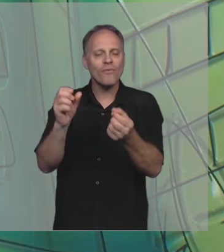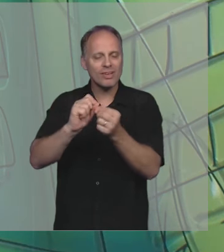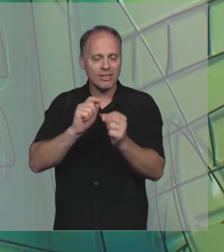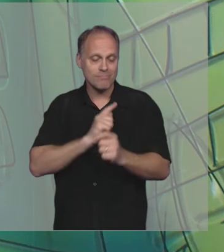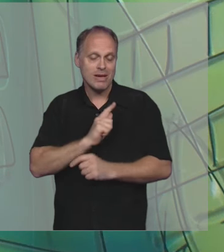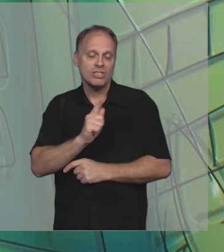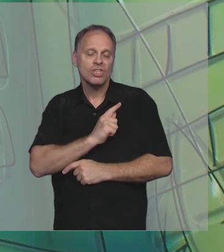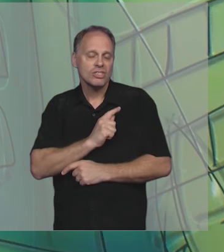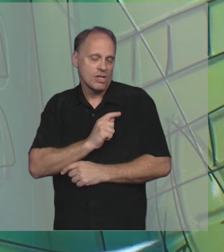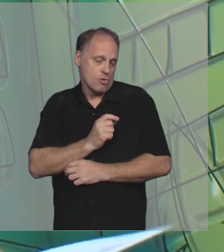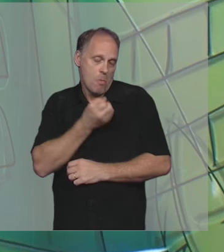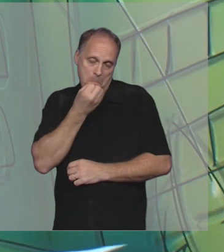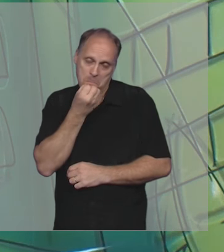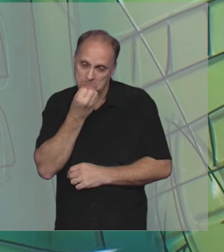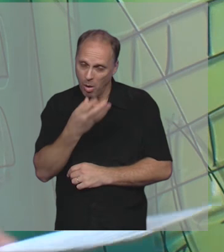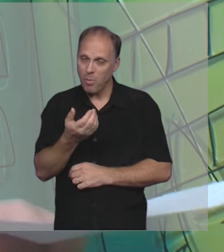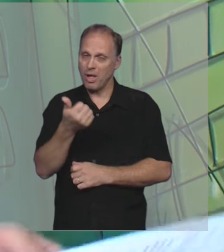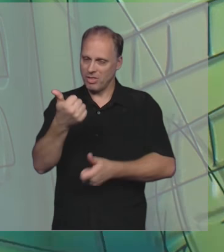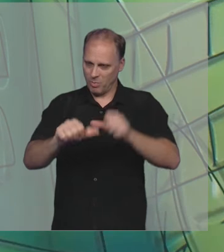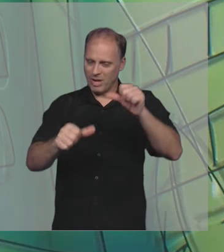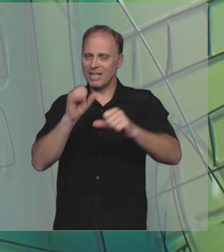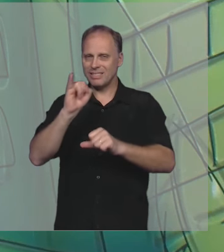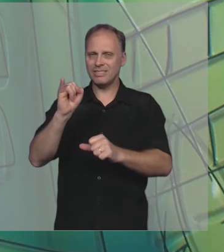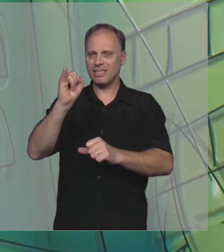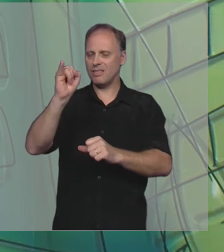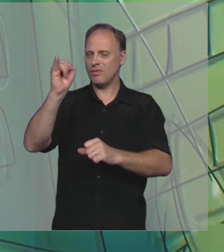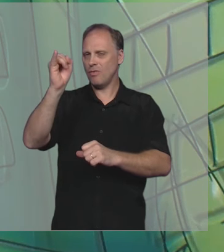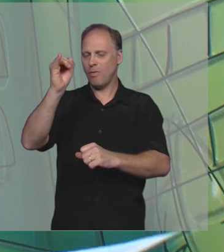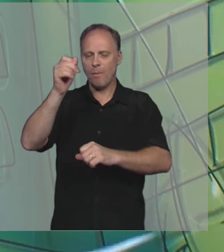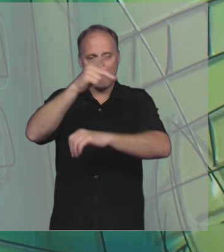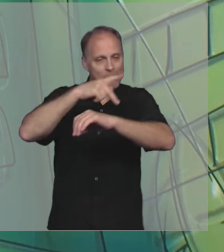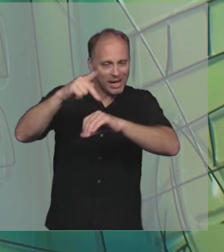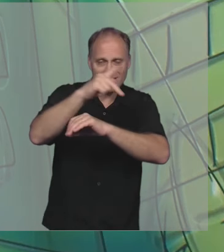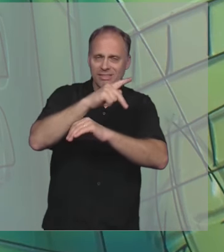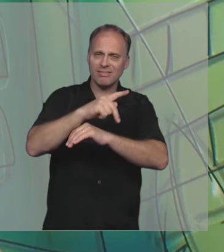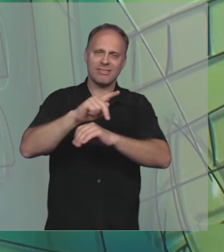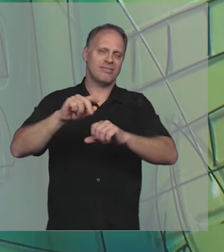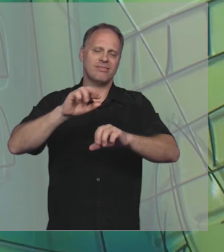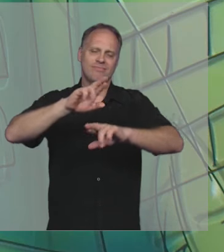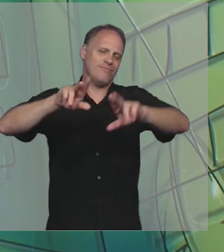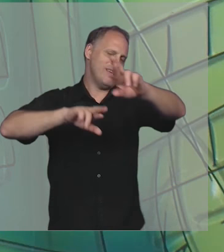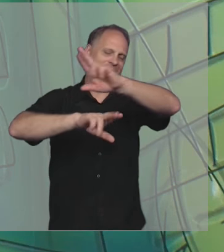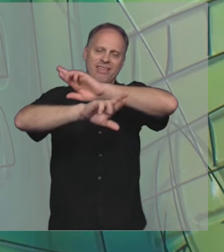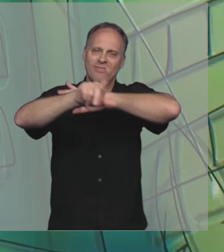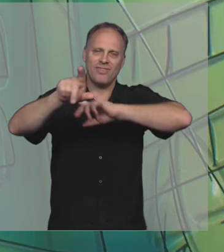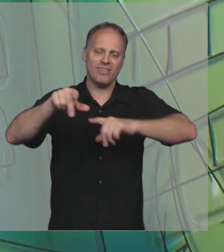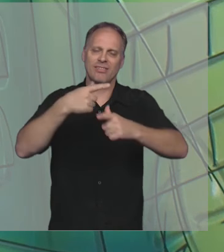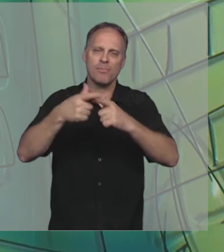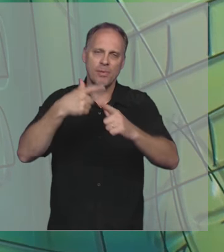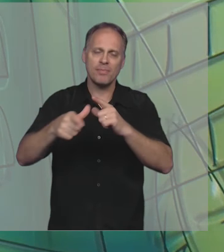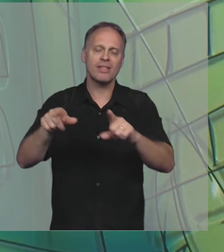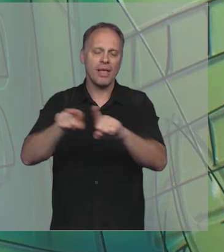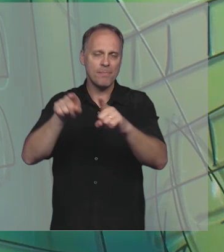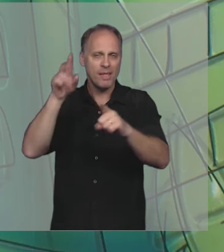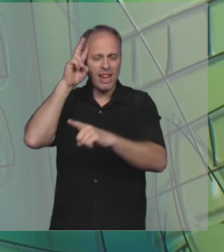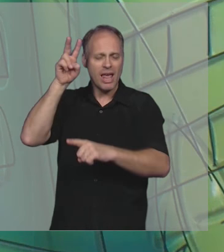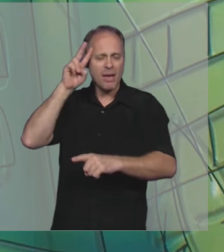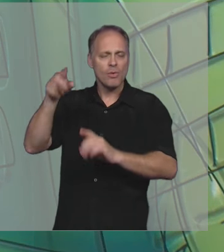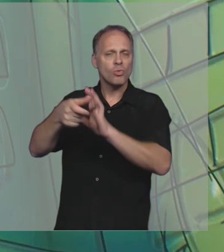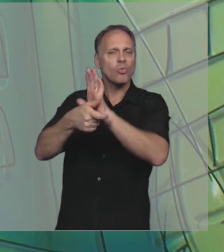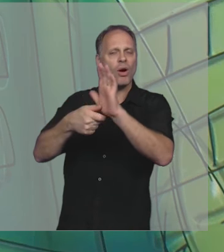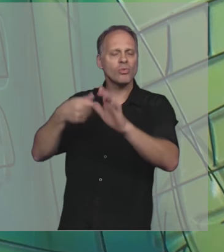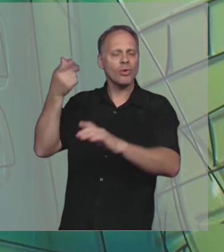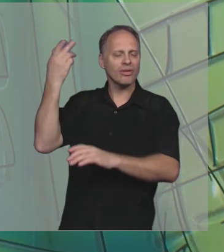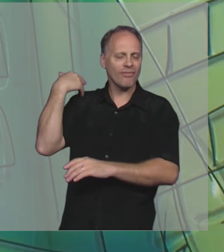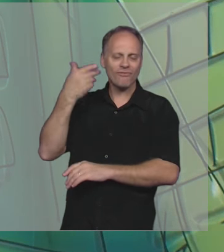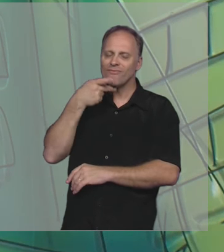gestão eficiente se o país não está uniforme? E aí também eu lembro do falecido Adib Jatene, né,